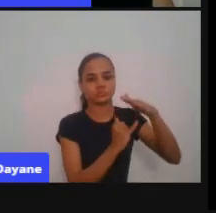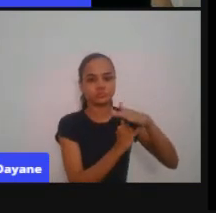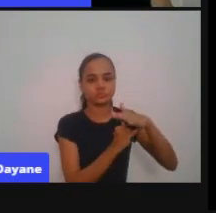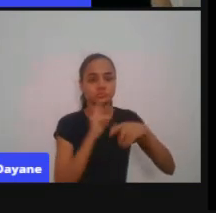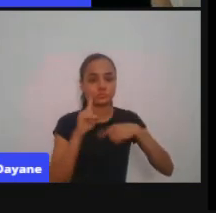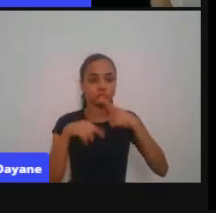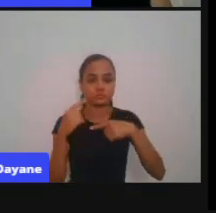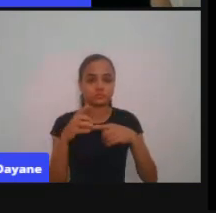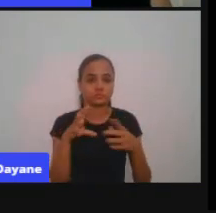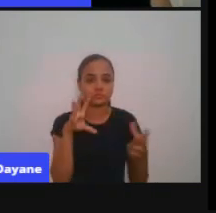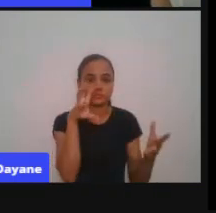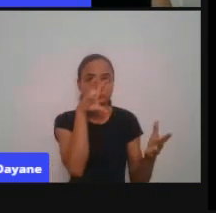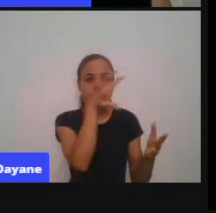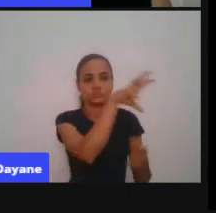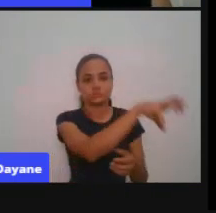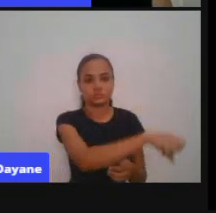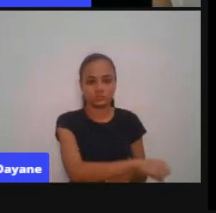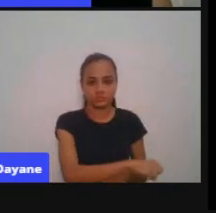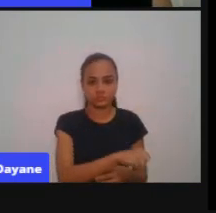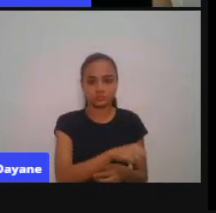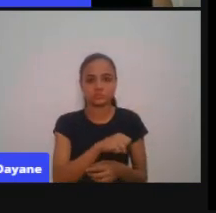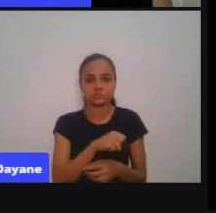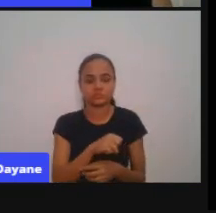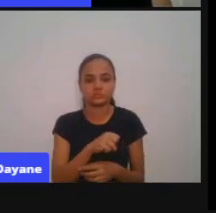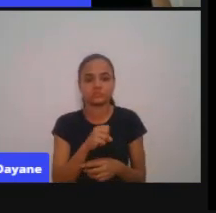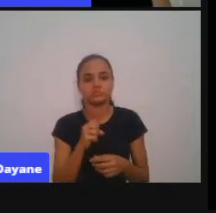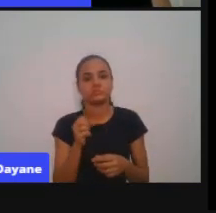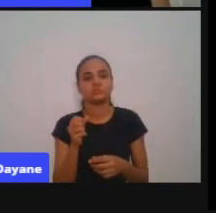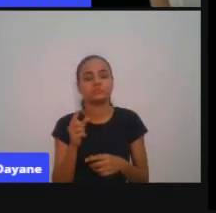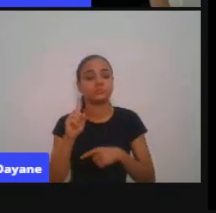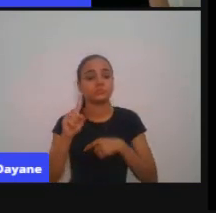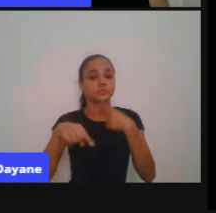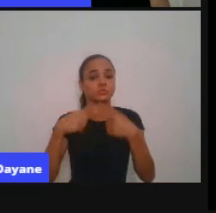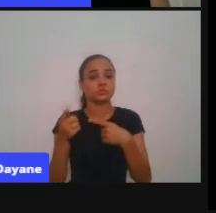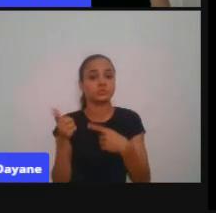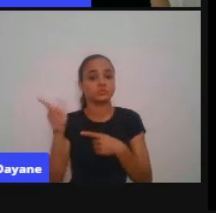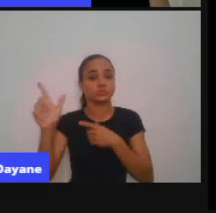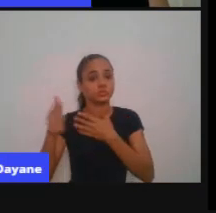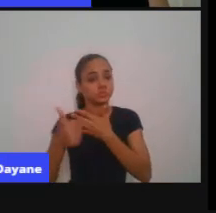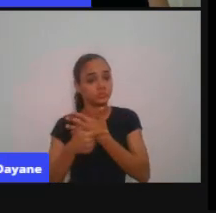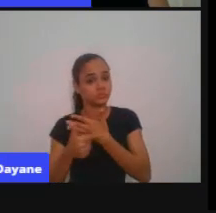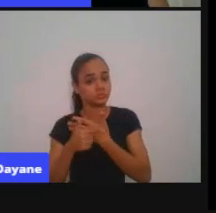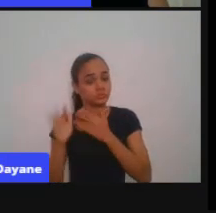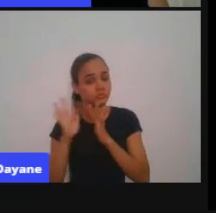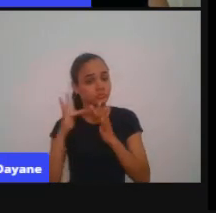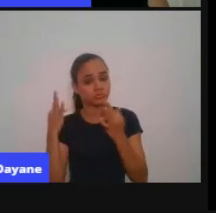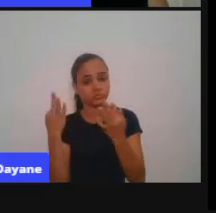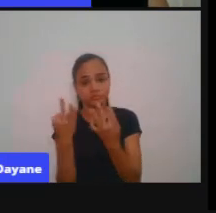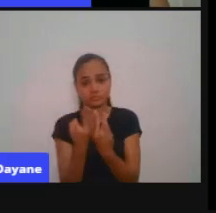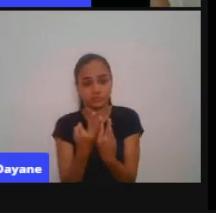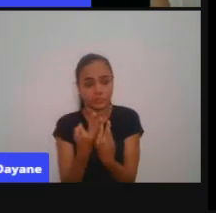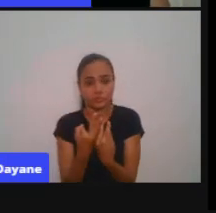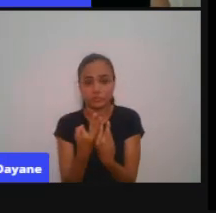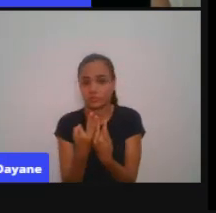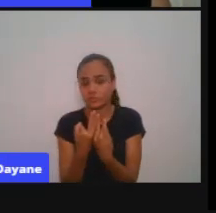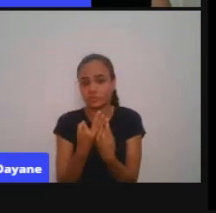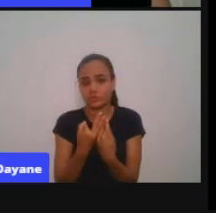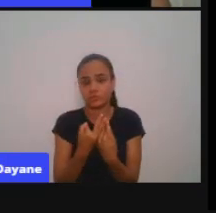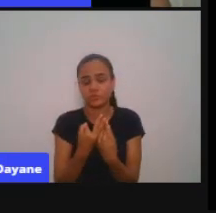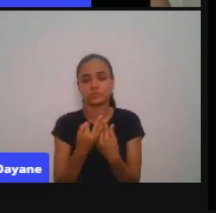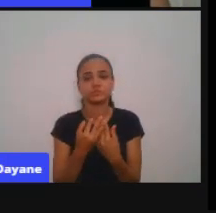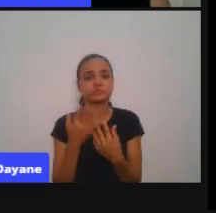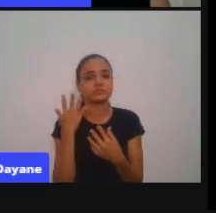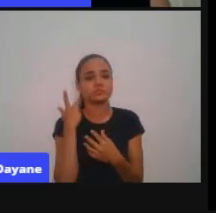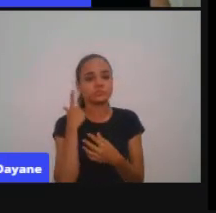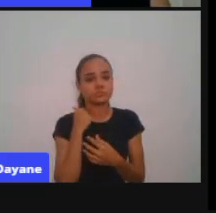gente tem um outro papel dessa família com essa criança. E como eu vou manter o vínculo com uma criança em 2021